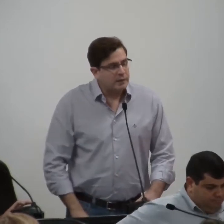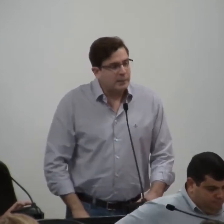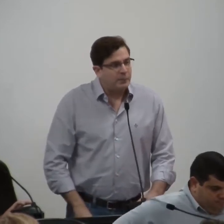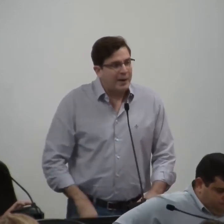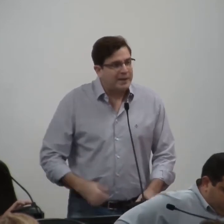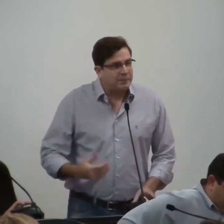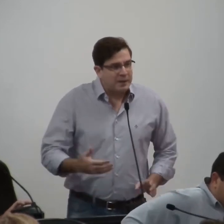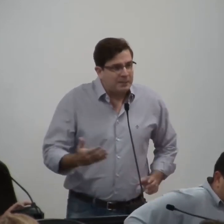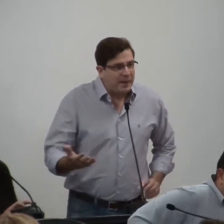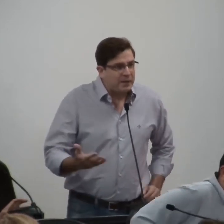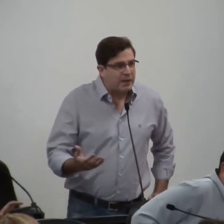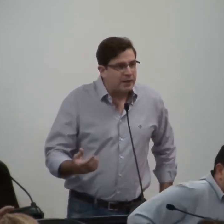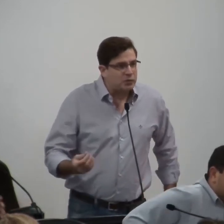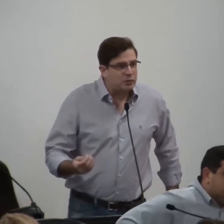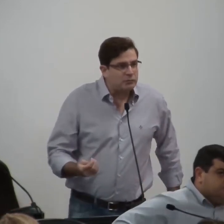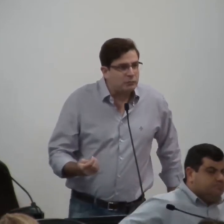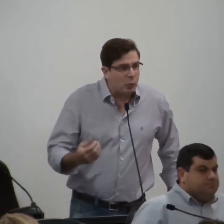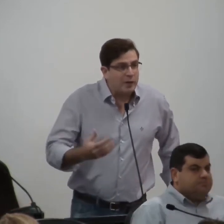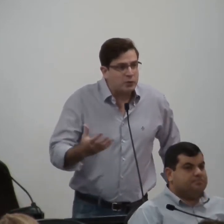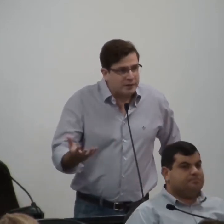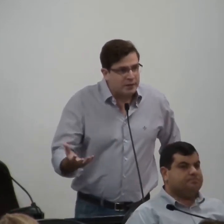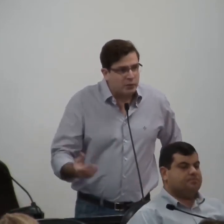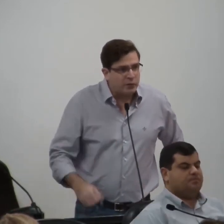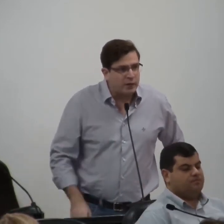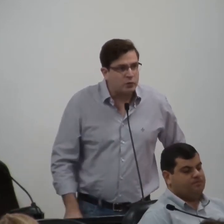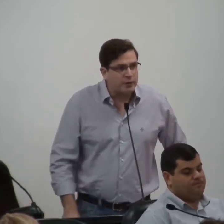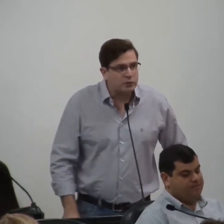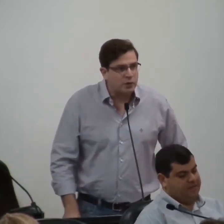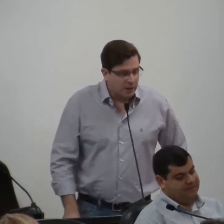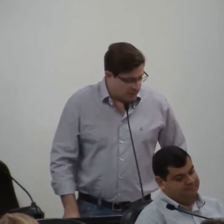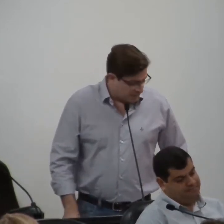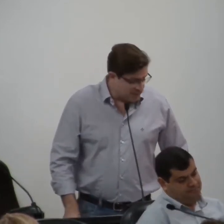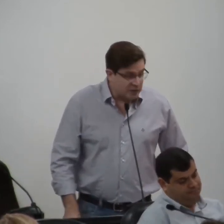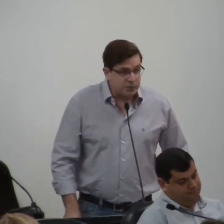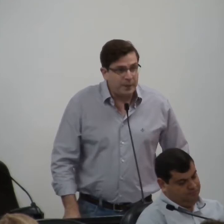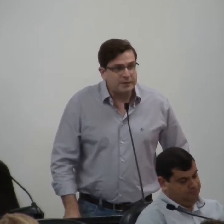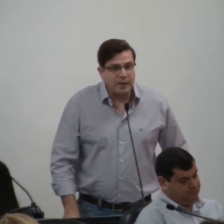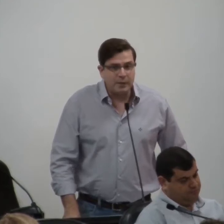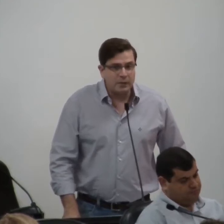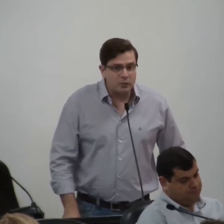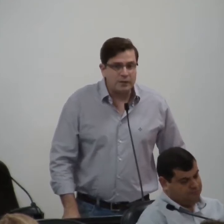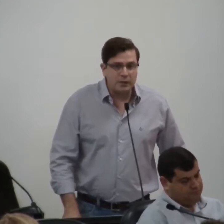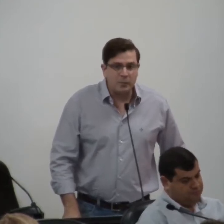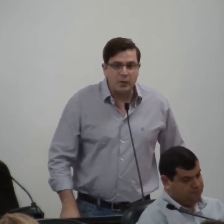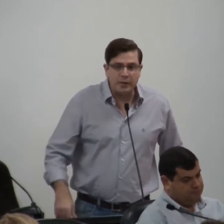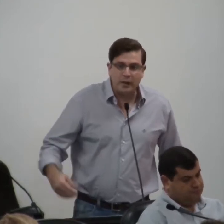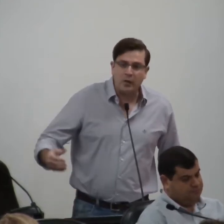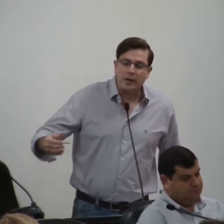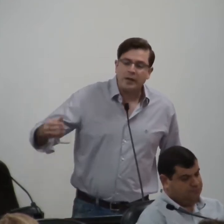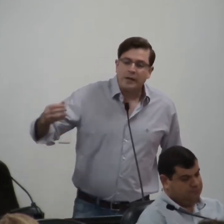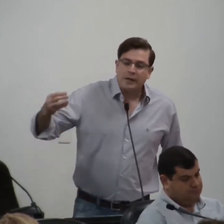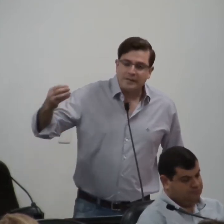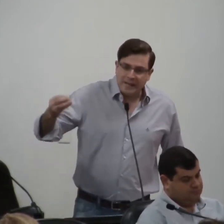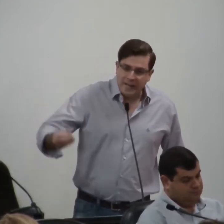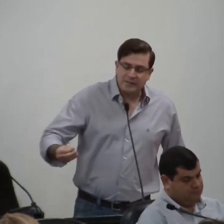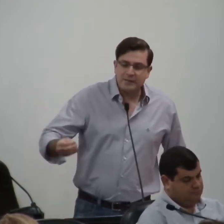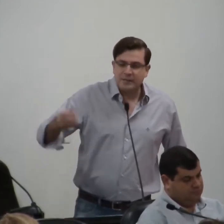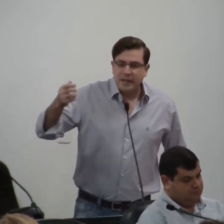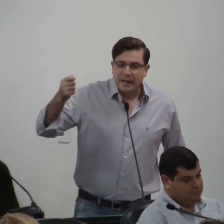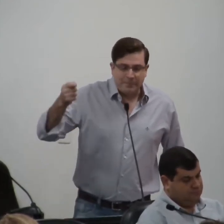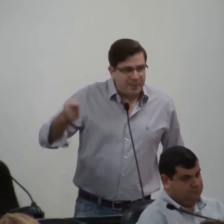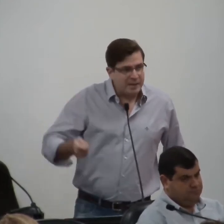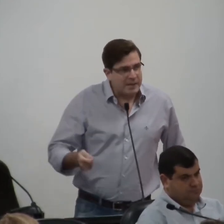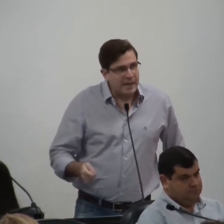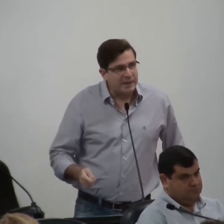Não sei que pé que está isso, quando está sendo feito isso, mas a gente percebe que não está tendo melhoria. Agora,